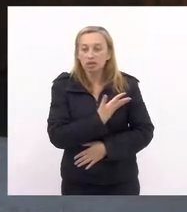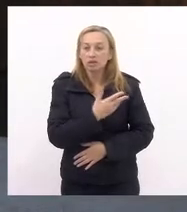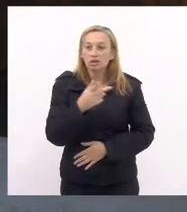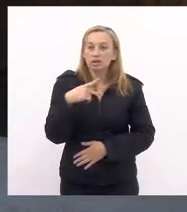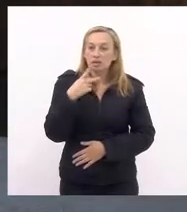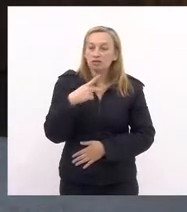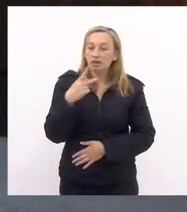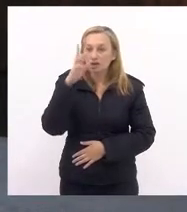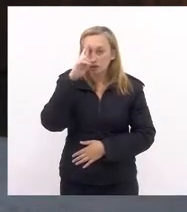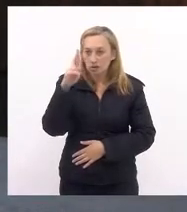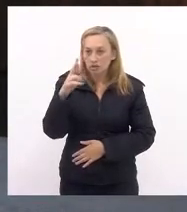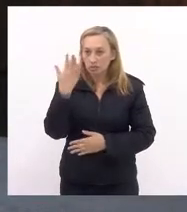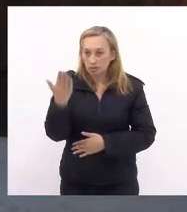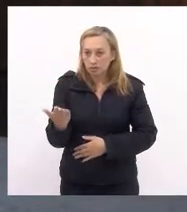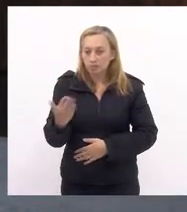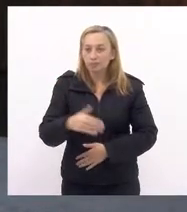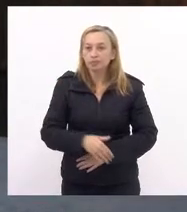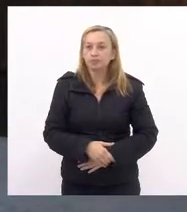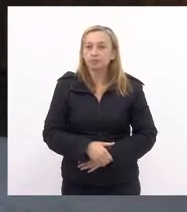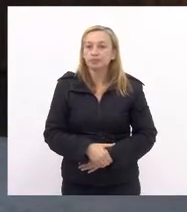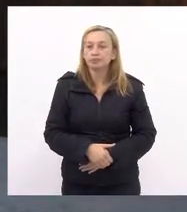palavra a Vossa Excelência.